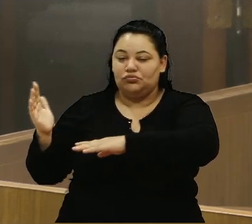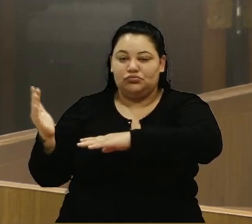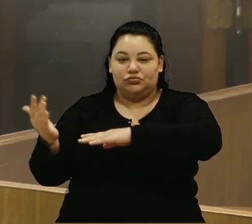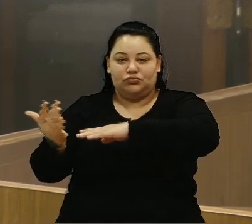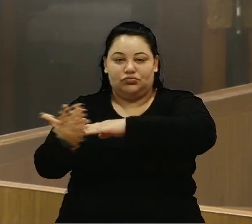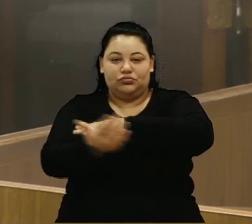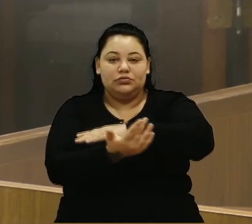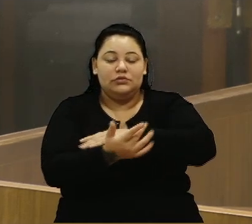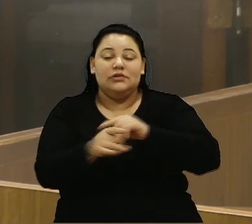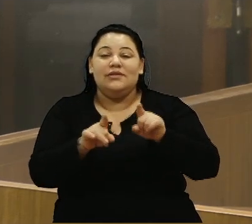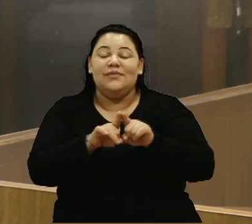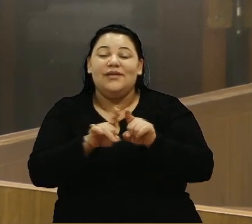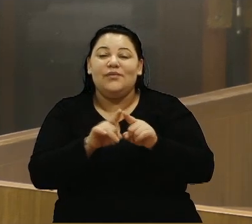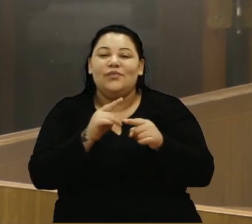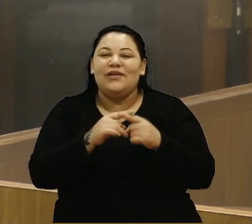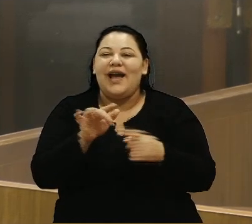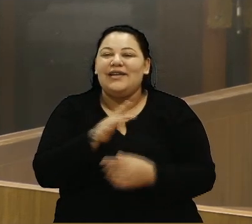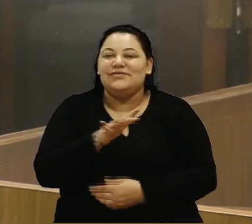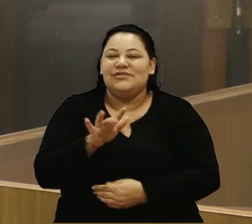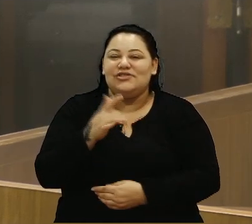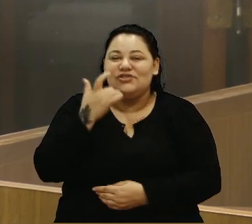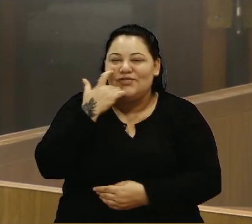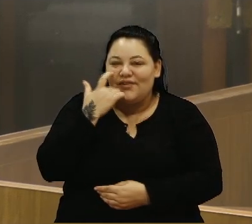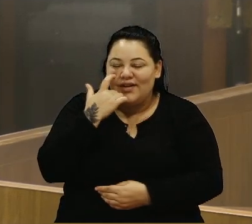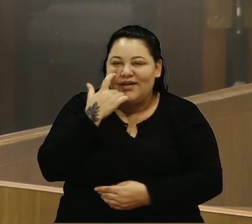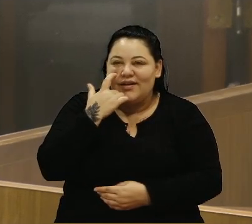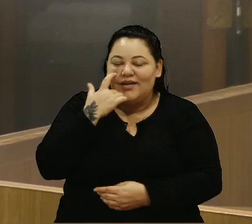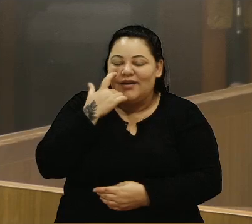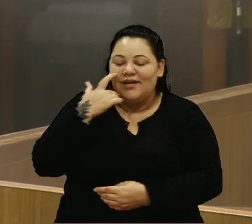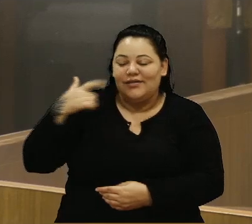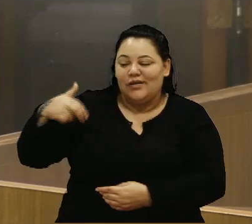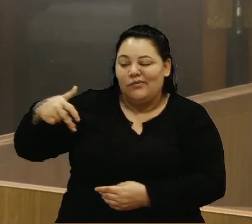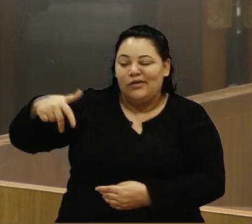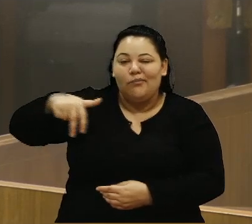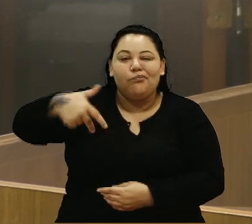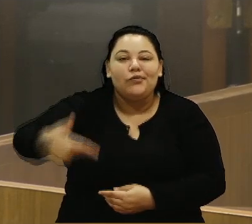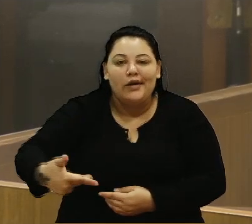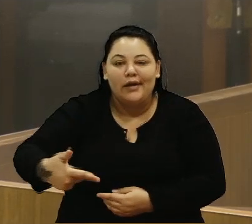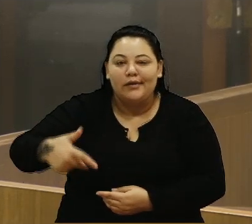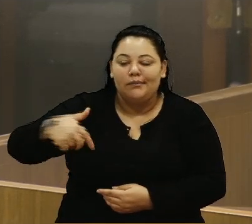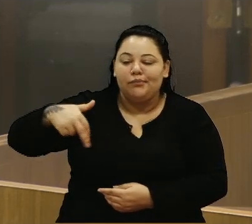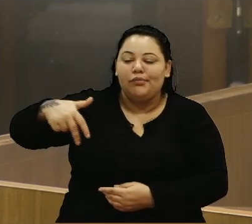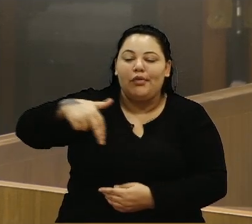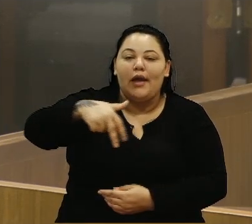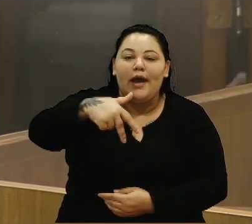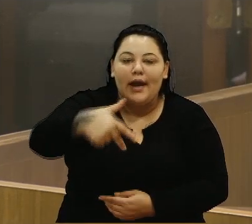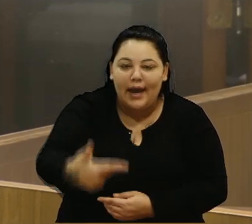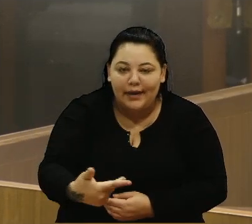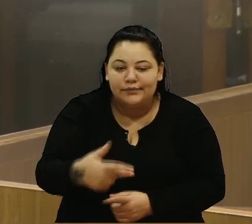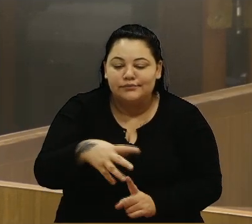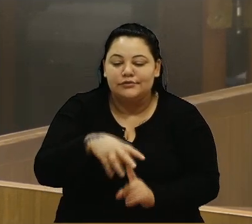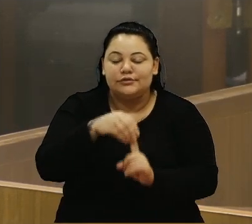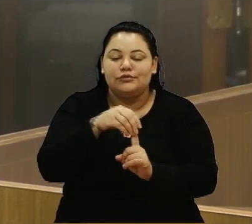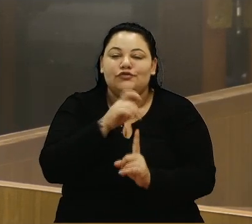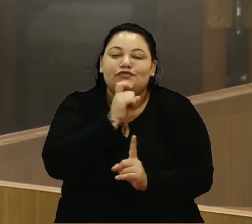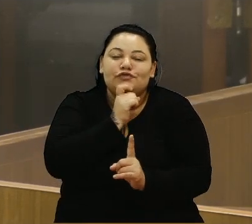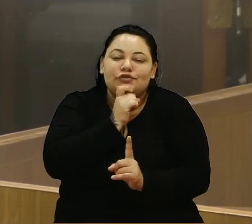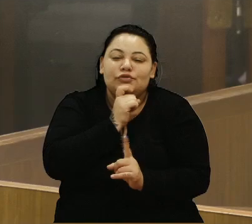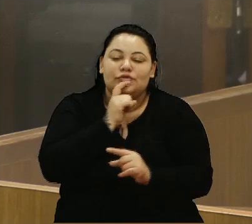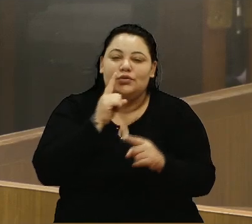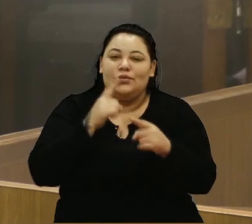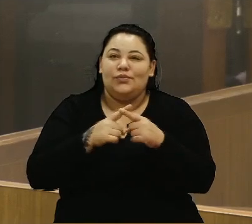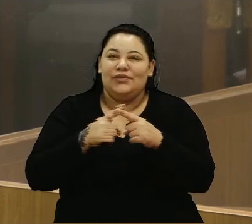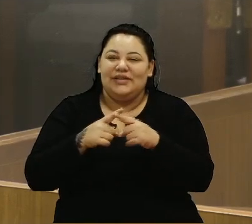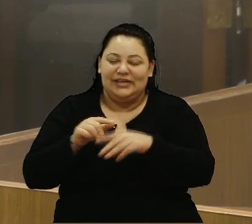porque muitas vezes nós vimos o pessoal caindo ali, principalmente no inverno. Por quê? Porque no inverno ele cria um